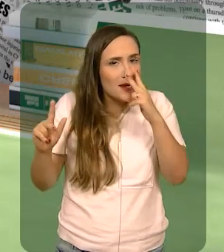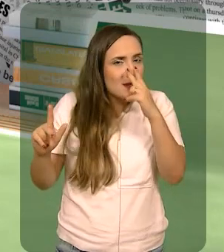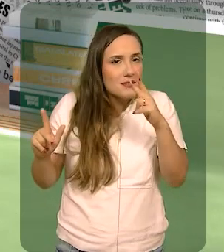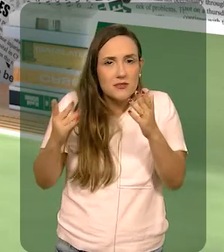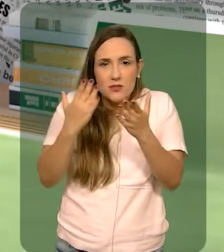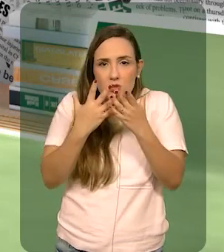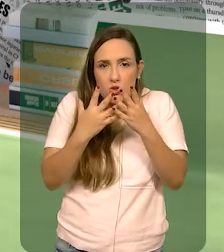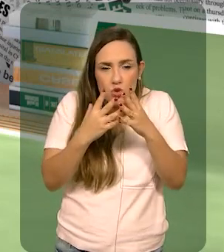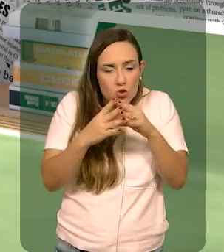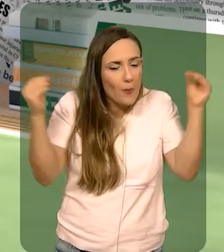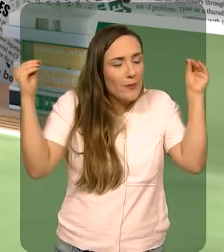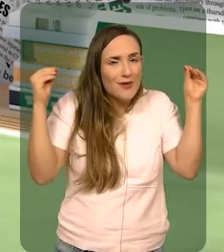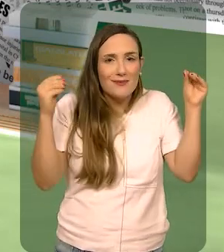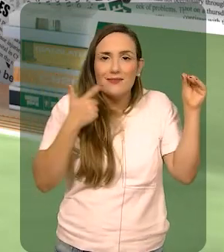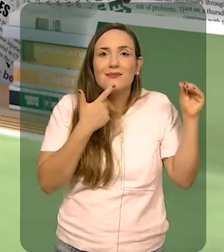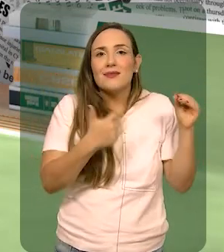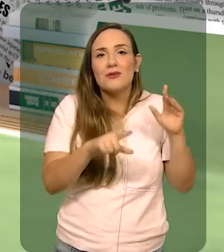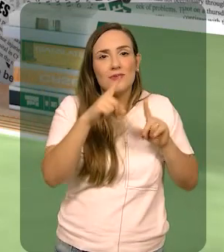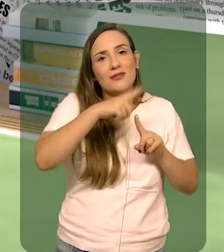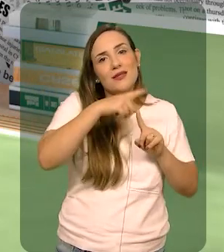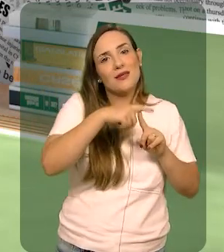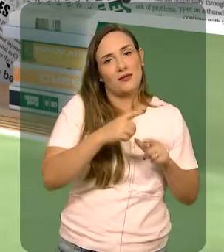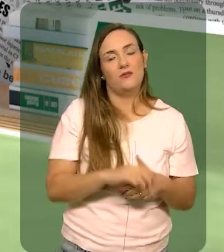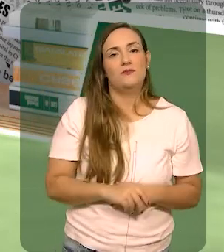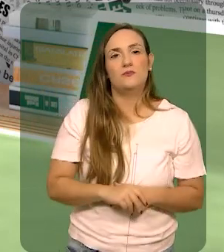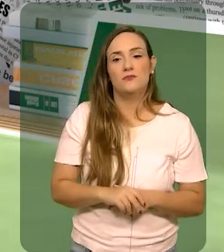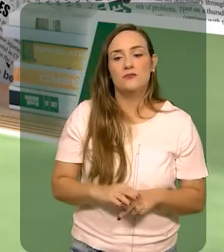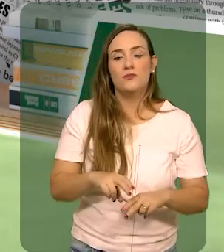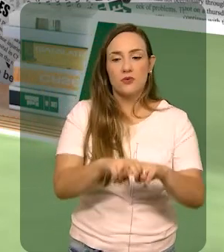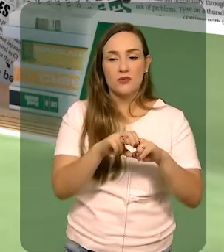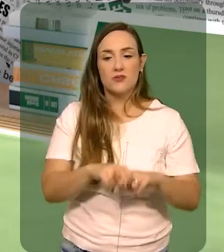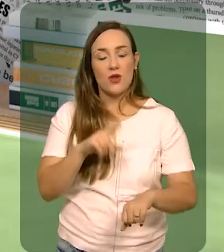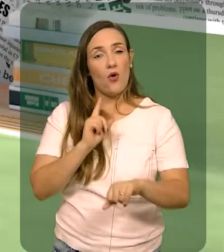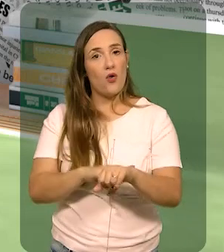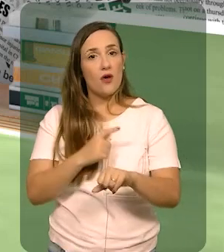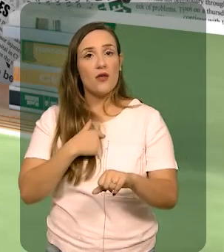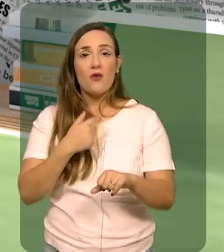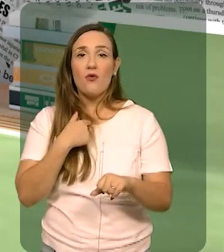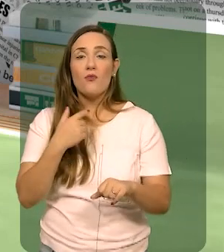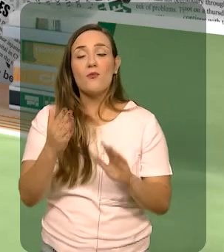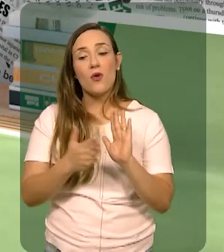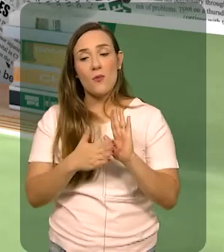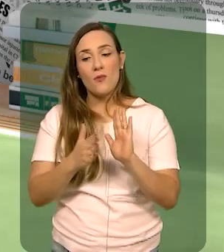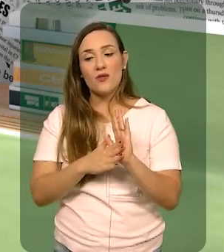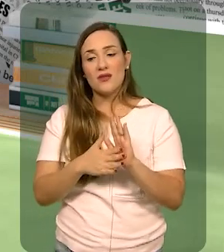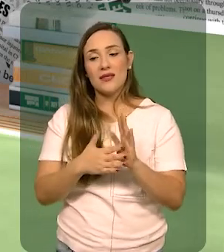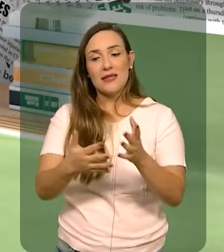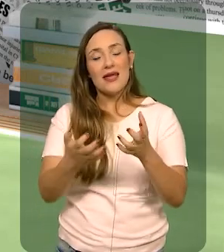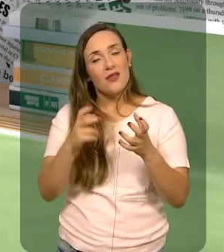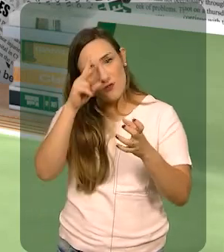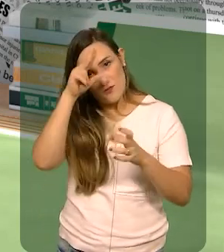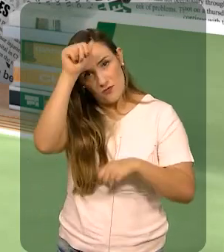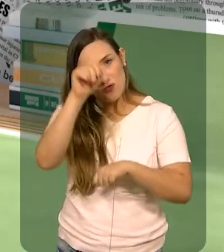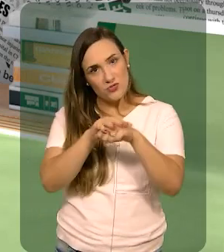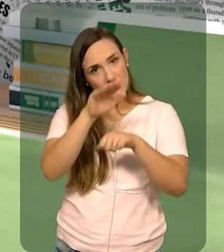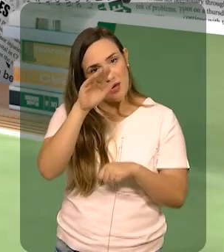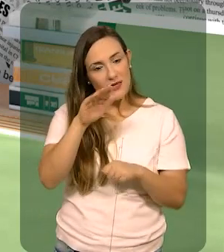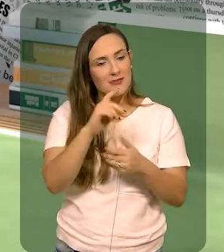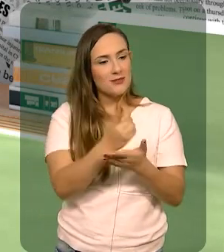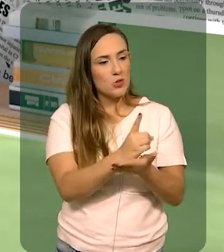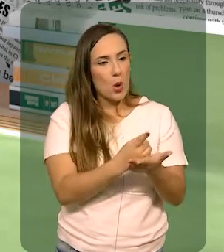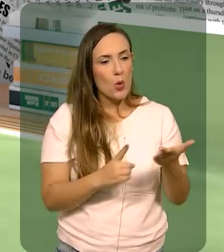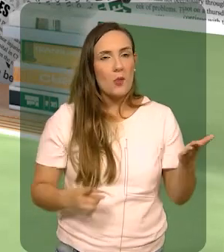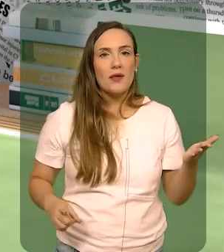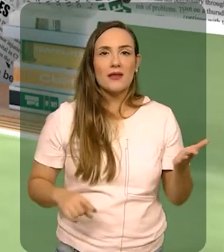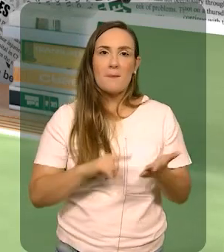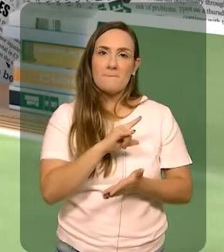silenciando, na verdade, a nossa língua, né? Então, quando eu proponho fazer a descrição, é ao mesmo tempo fortalecer